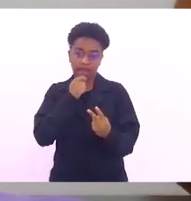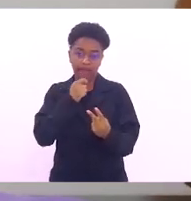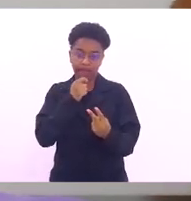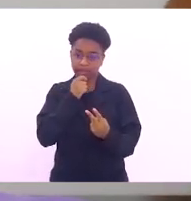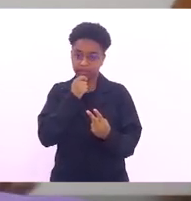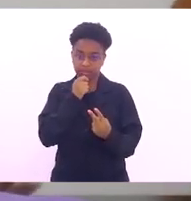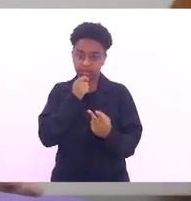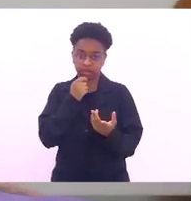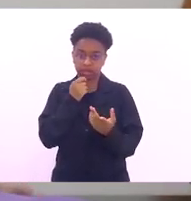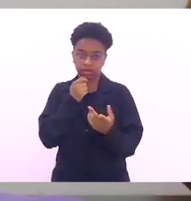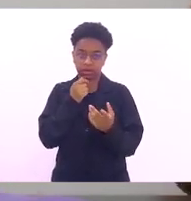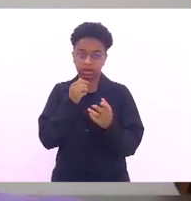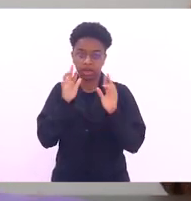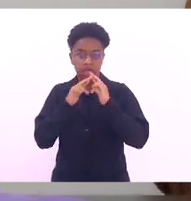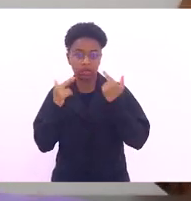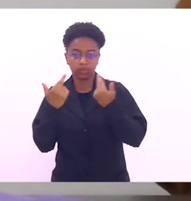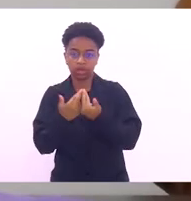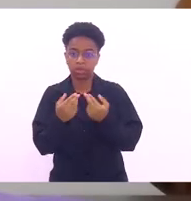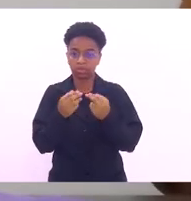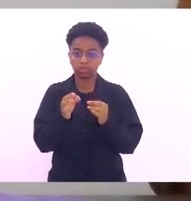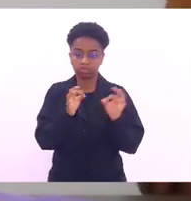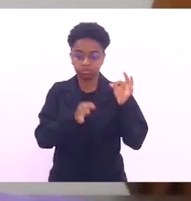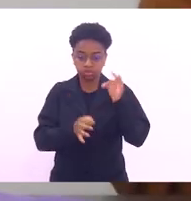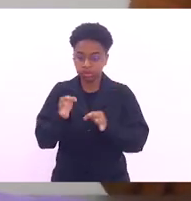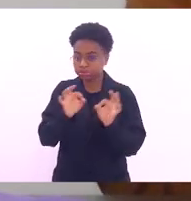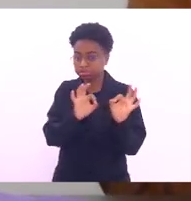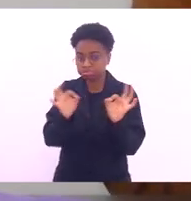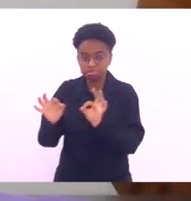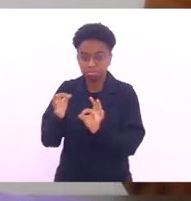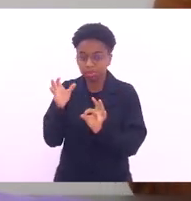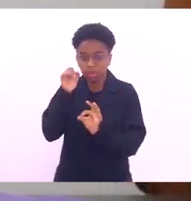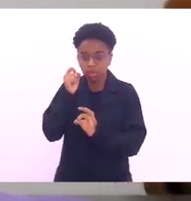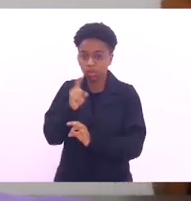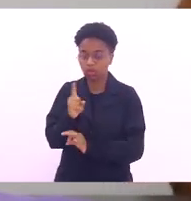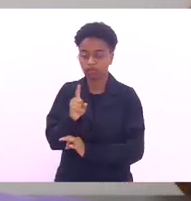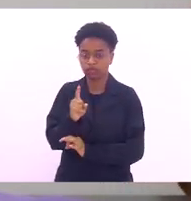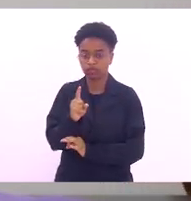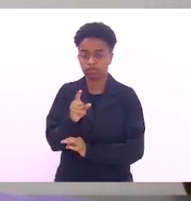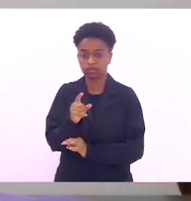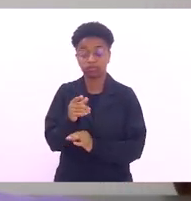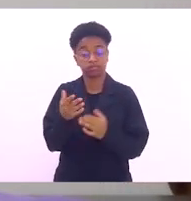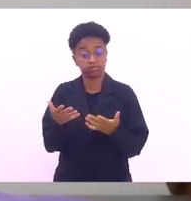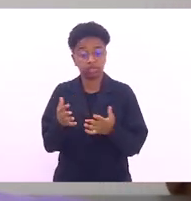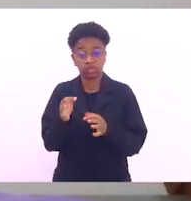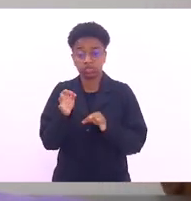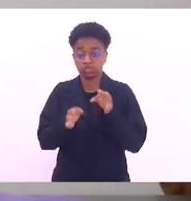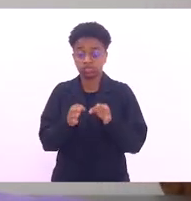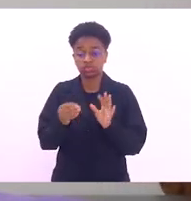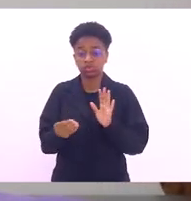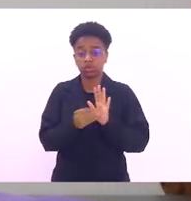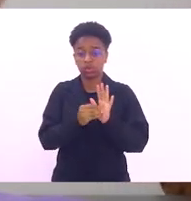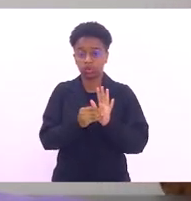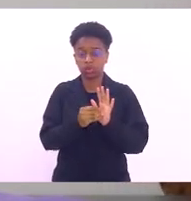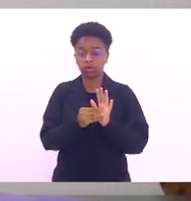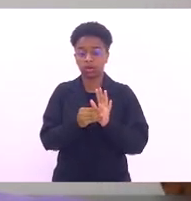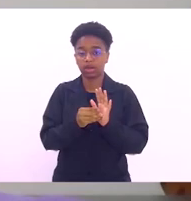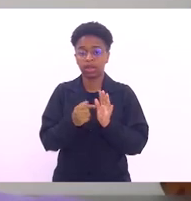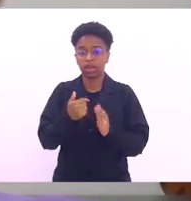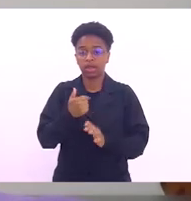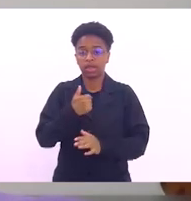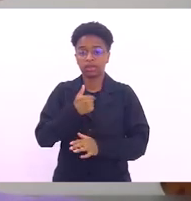eu ainda não foi ouvida por um juiz tá e o juiz Ele simplesmente colocou que eu tava tendo